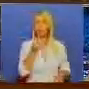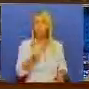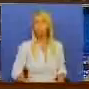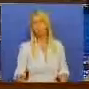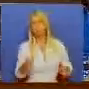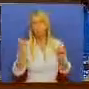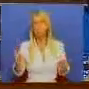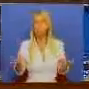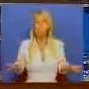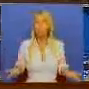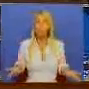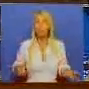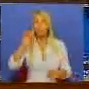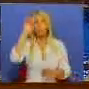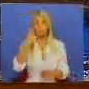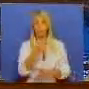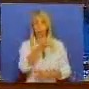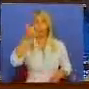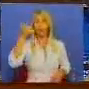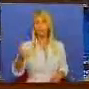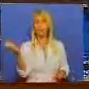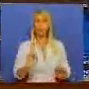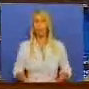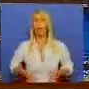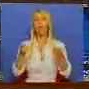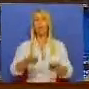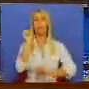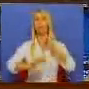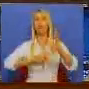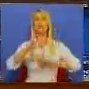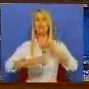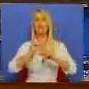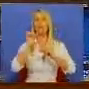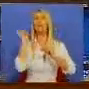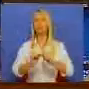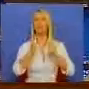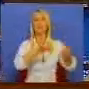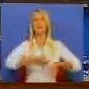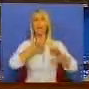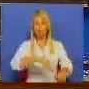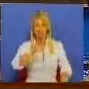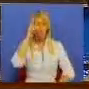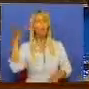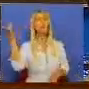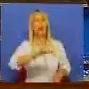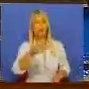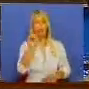sabe-se que desde 2005 não há investimento na modernização da agricultura. E sabe-se mais que o PRODER